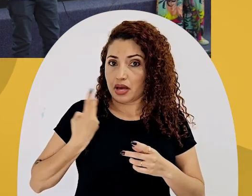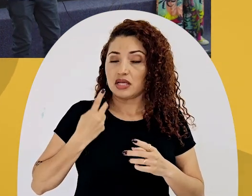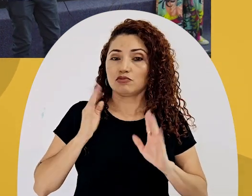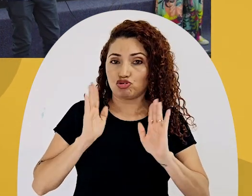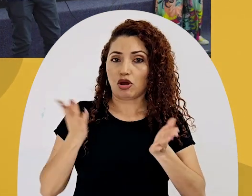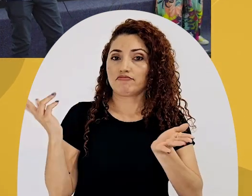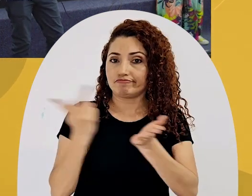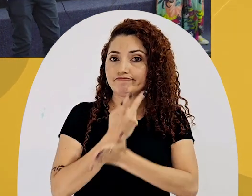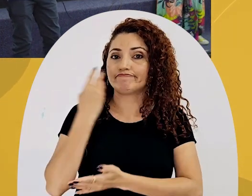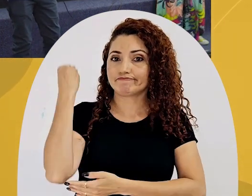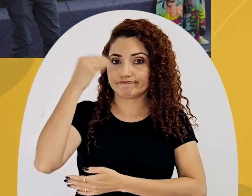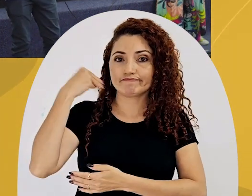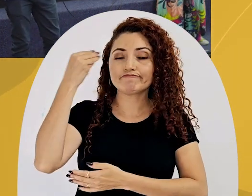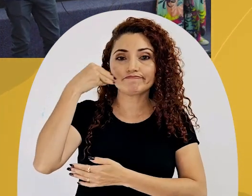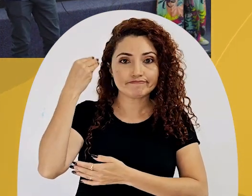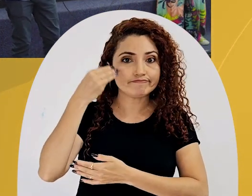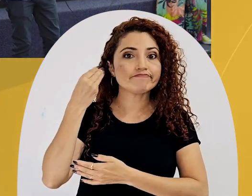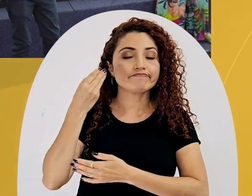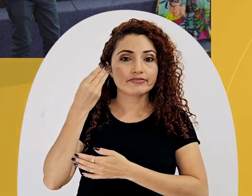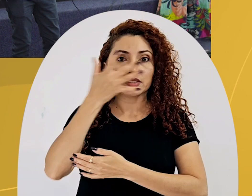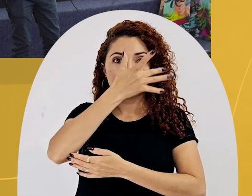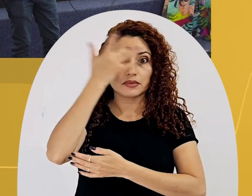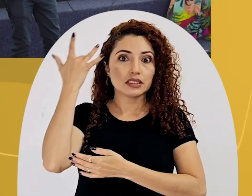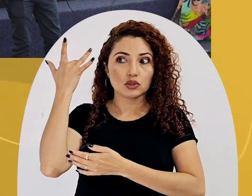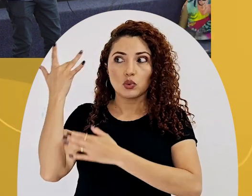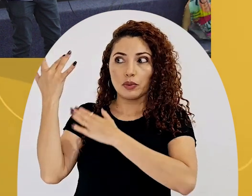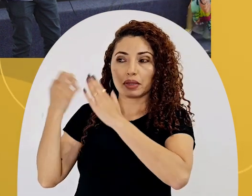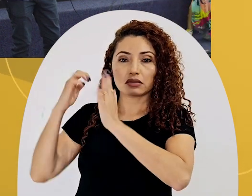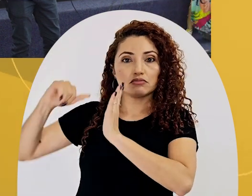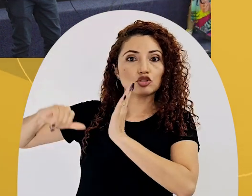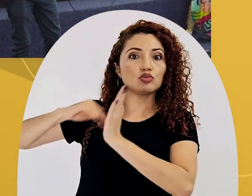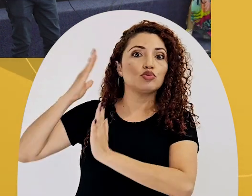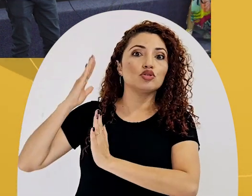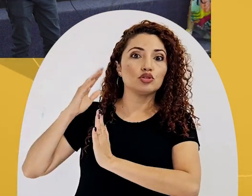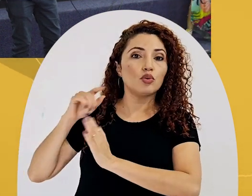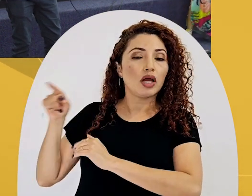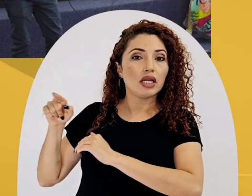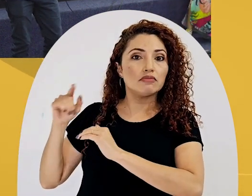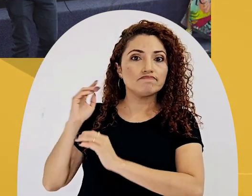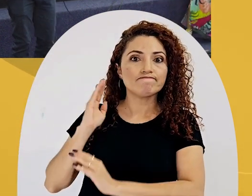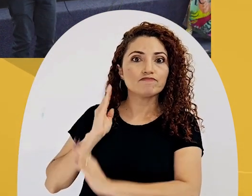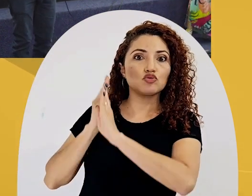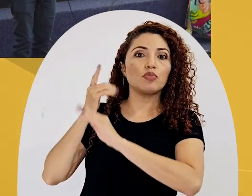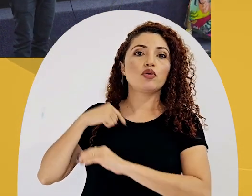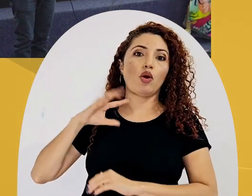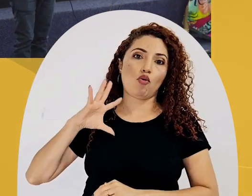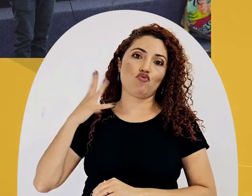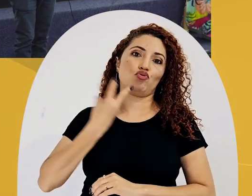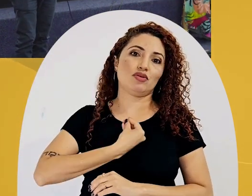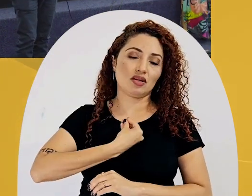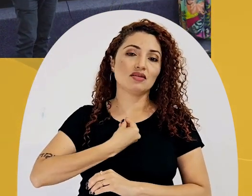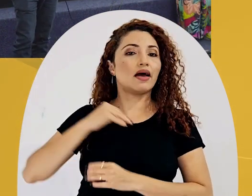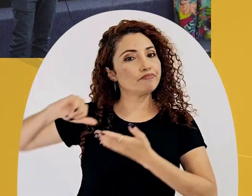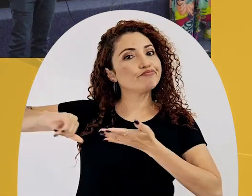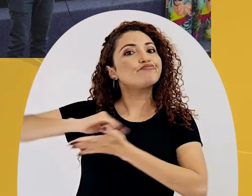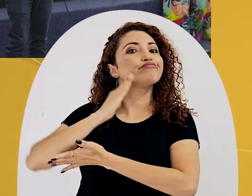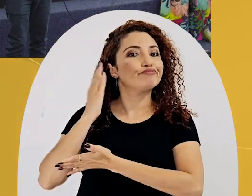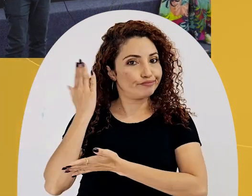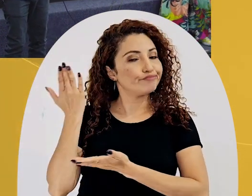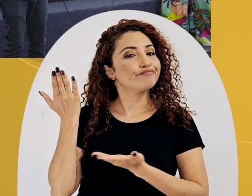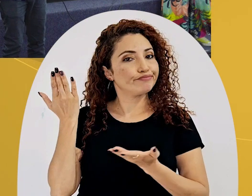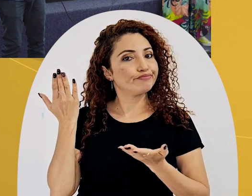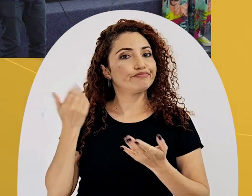Eu mesmo já passei por situações, né, que já fui despedido assim que uma empresa descobriu que eu era uma pessoa